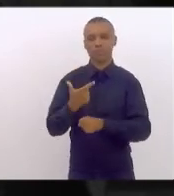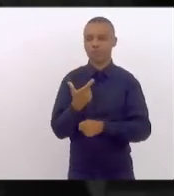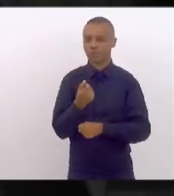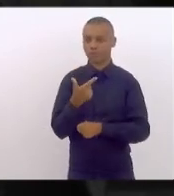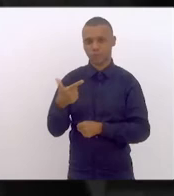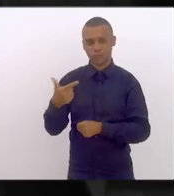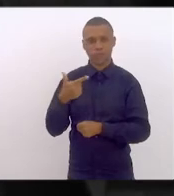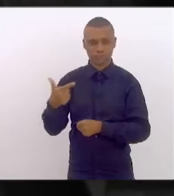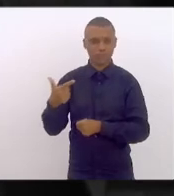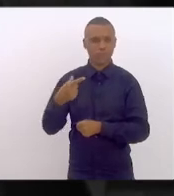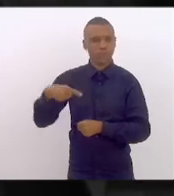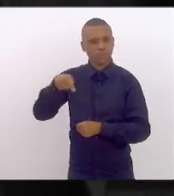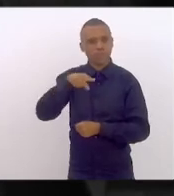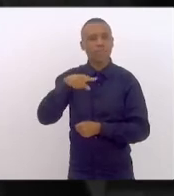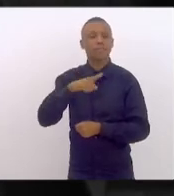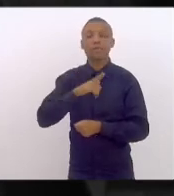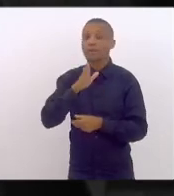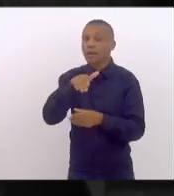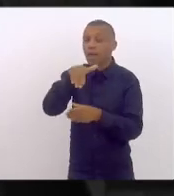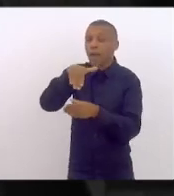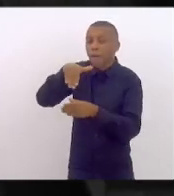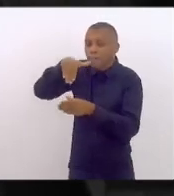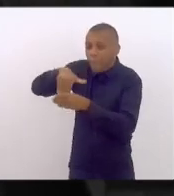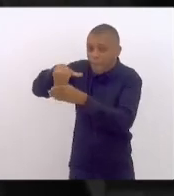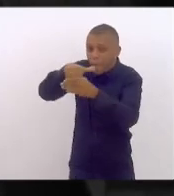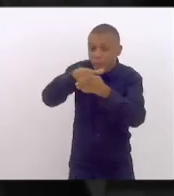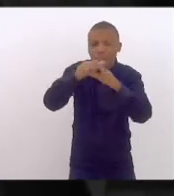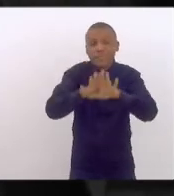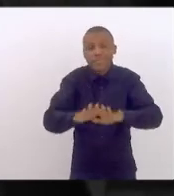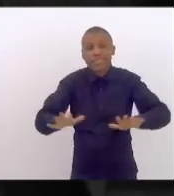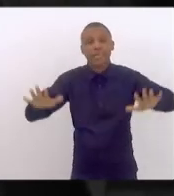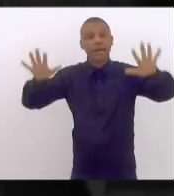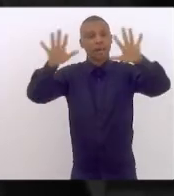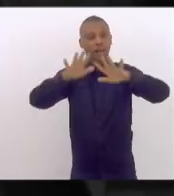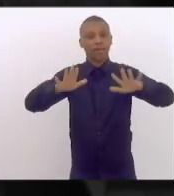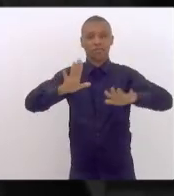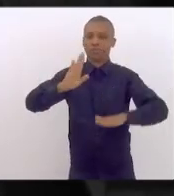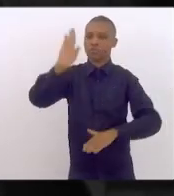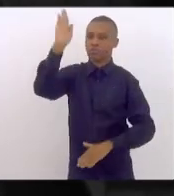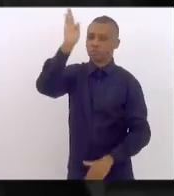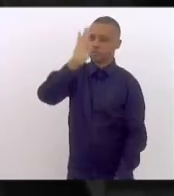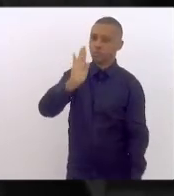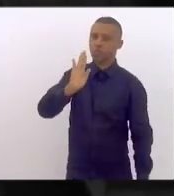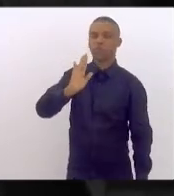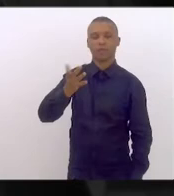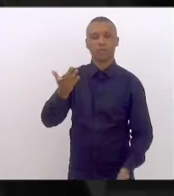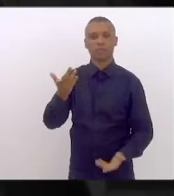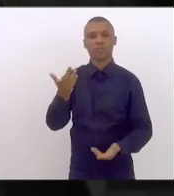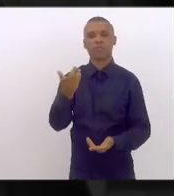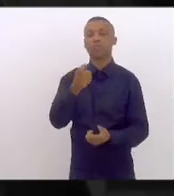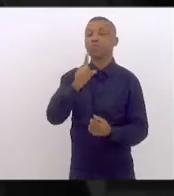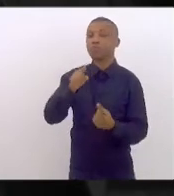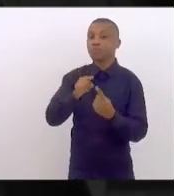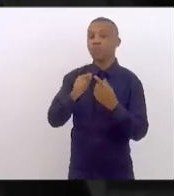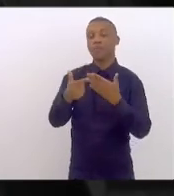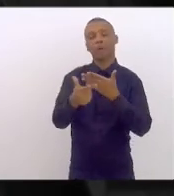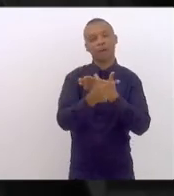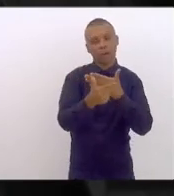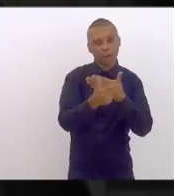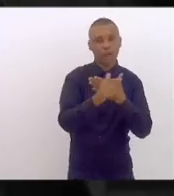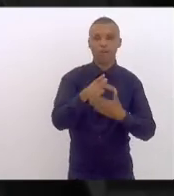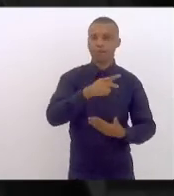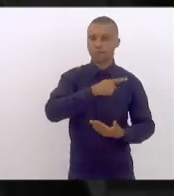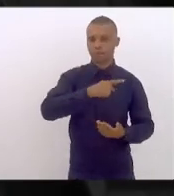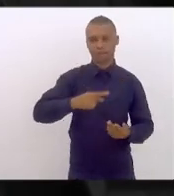Quando teremos eleições quase gerais do Brasil para os cargos de Presidente da